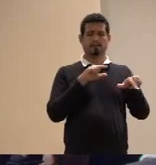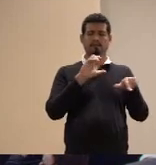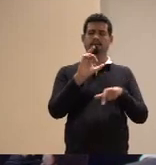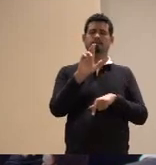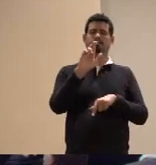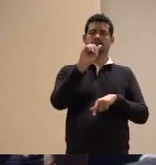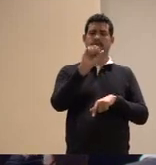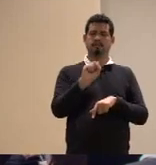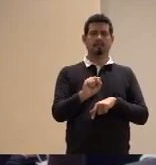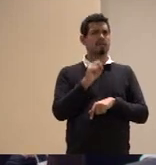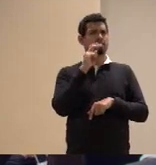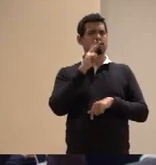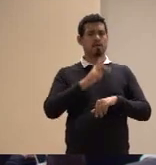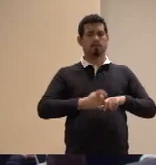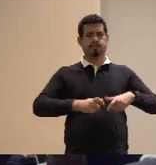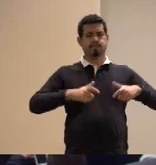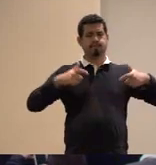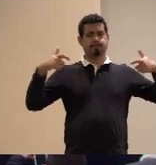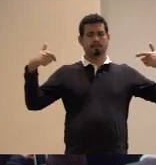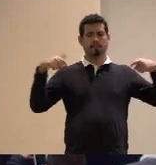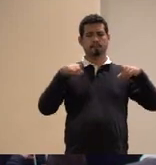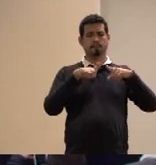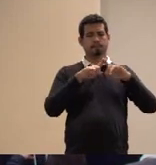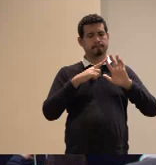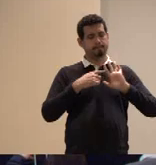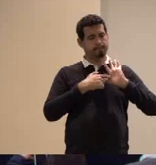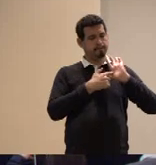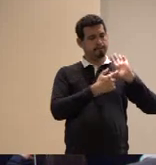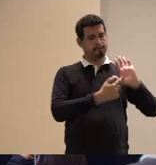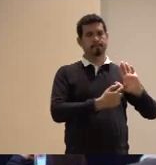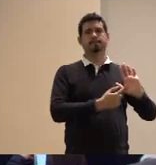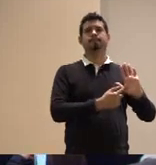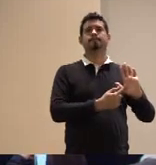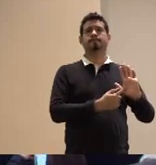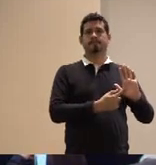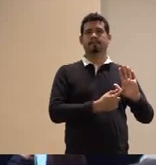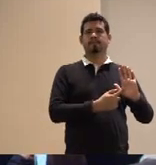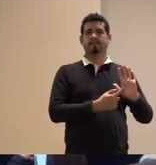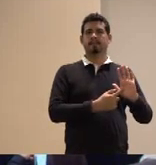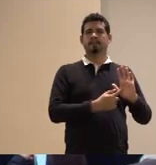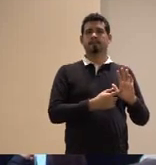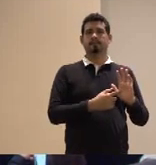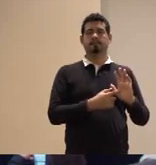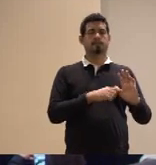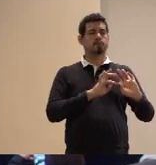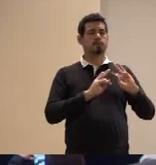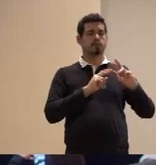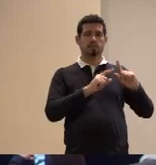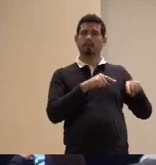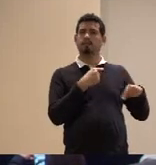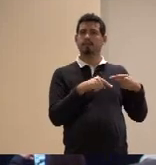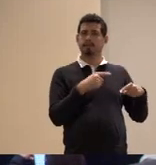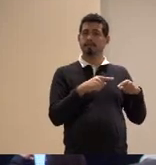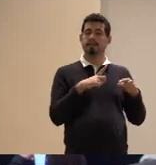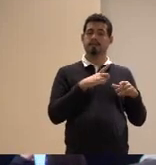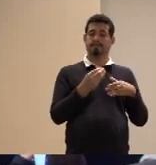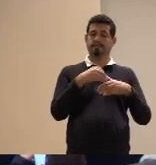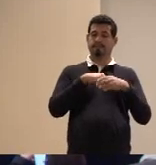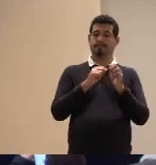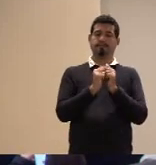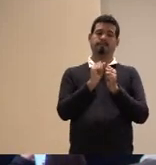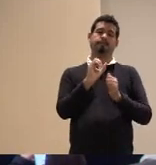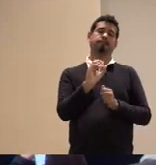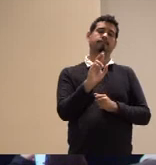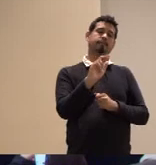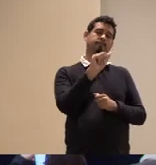trabalho, a dimensão do que é a prevenção, de todas as políticas e do CRAS, assim,